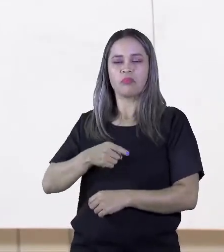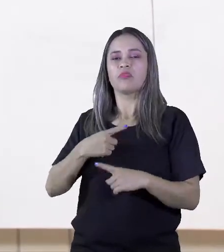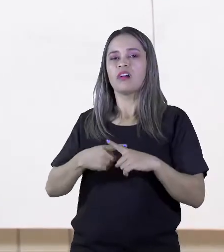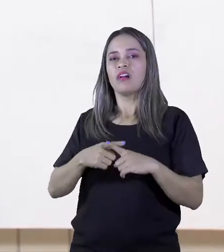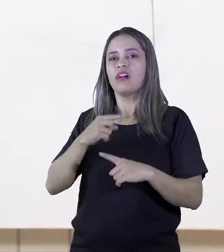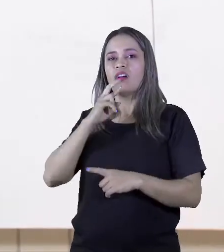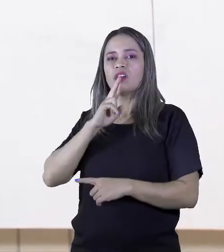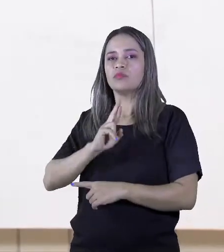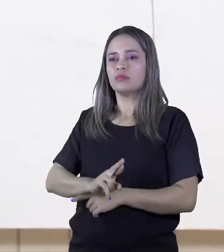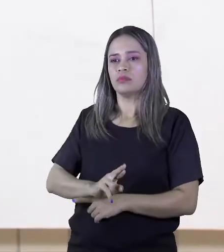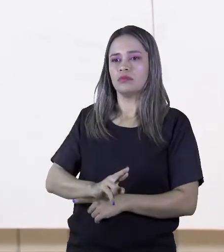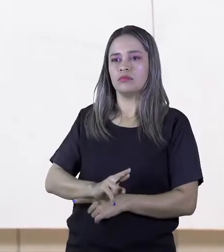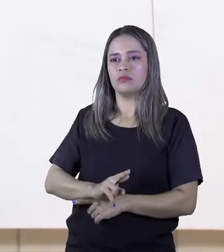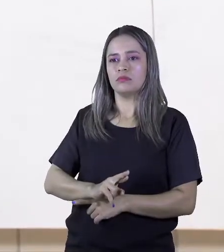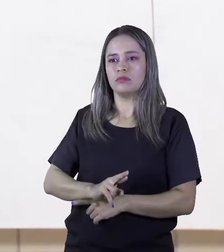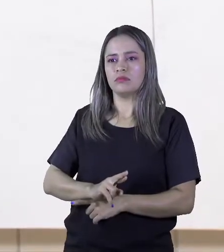operação